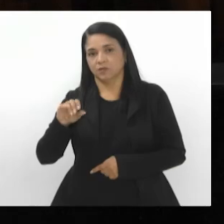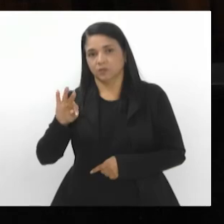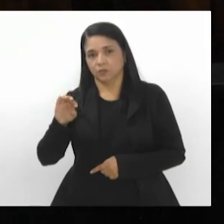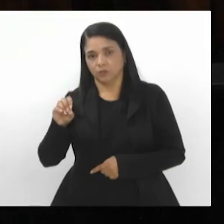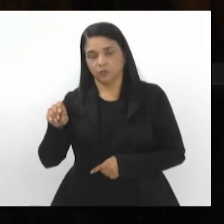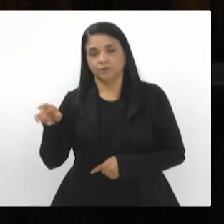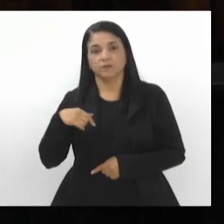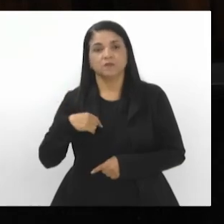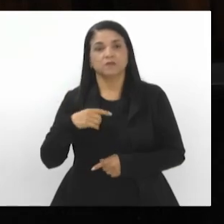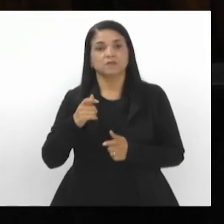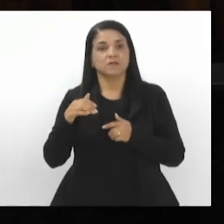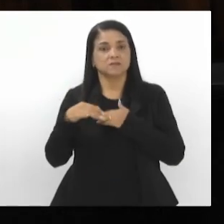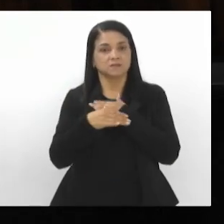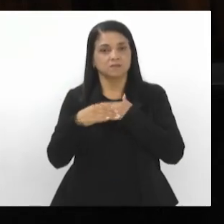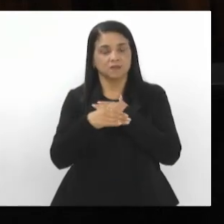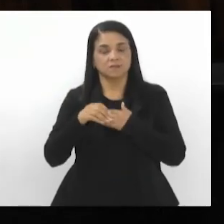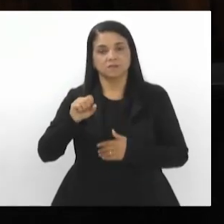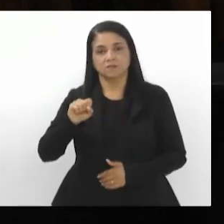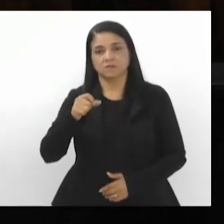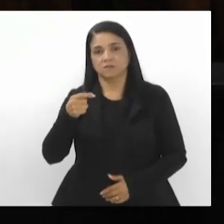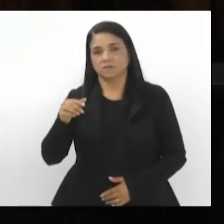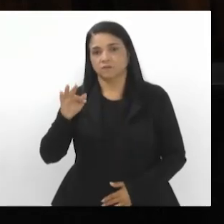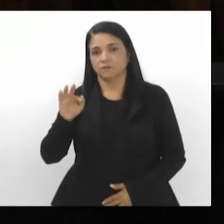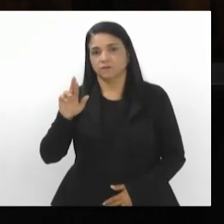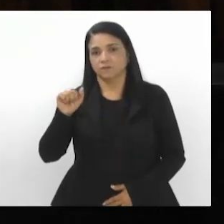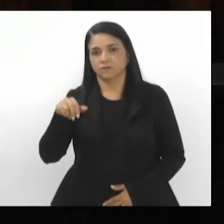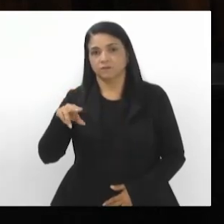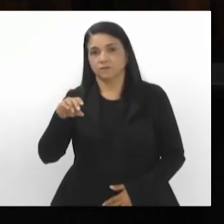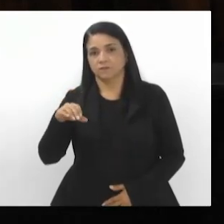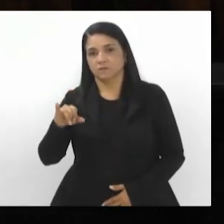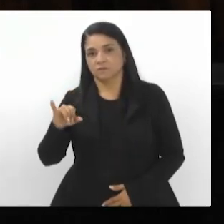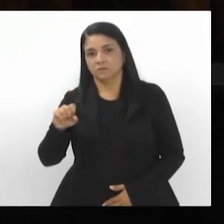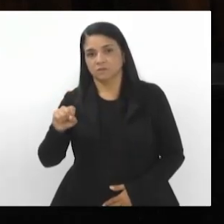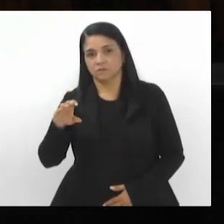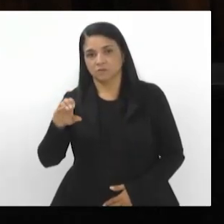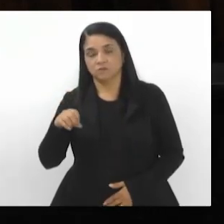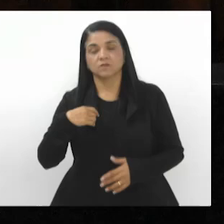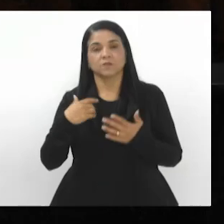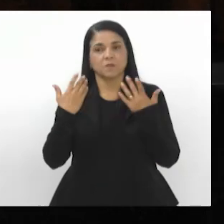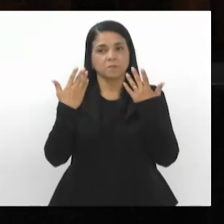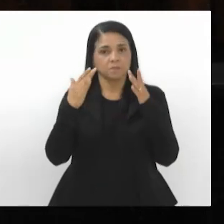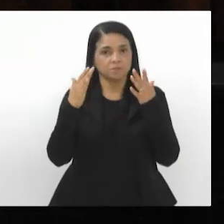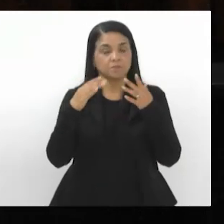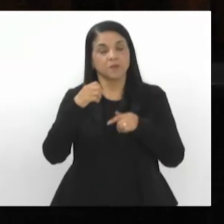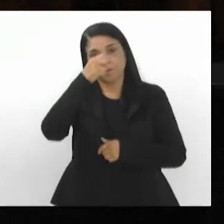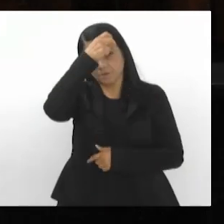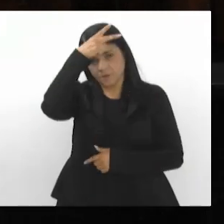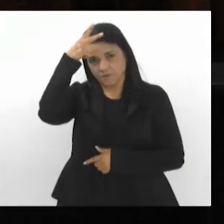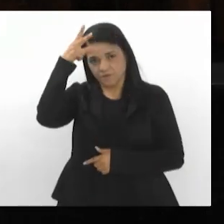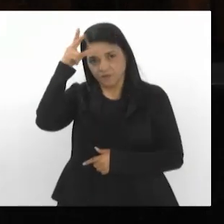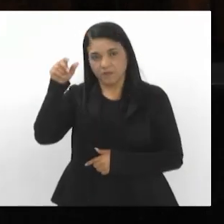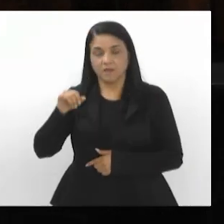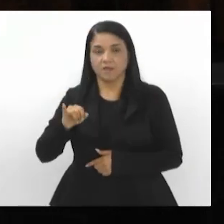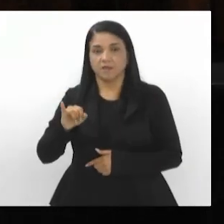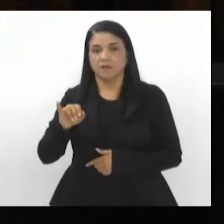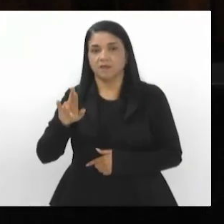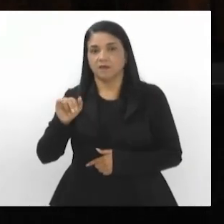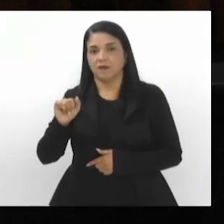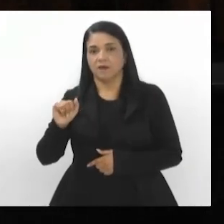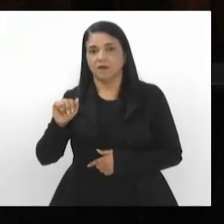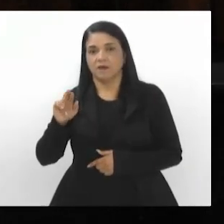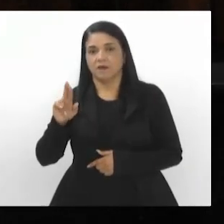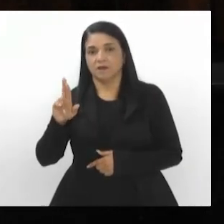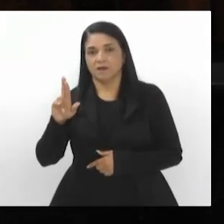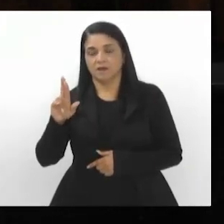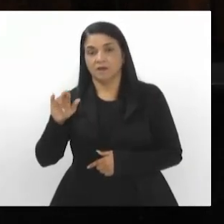também querer aqui parabenizar a nossa prefeita eleita, Yara Cíntia,